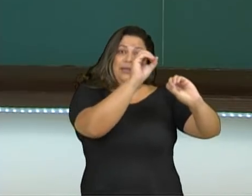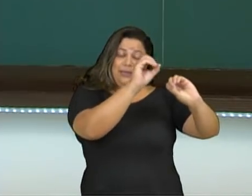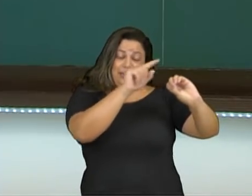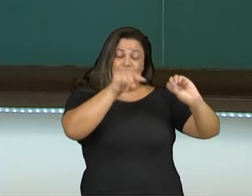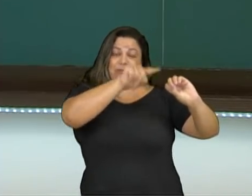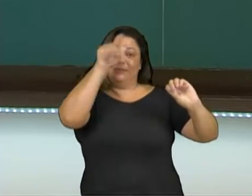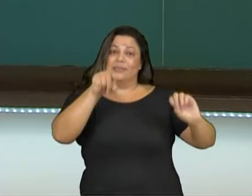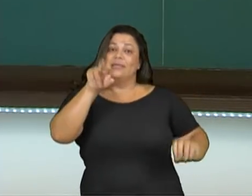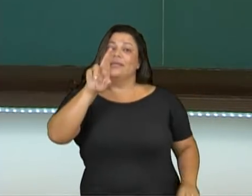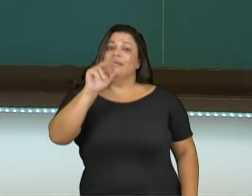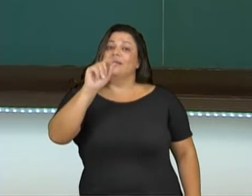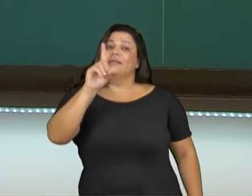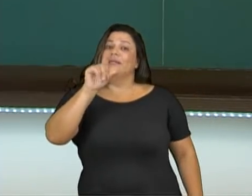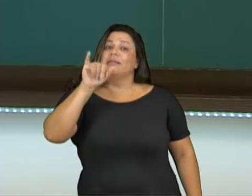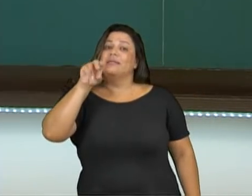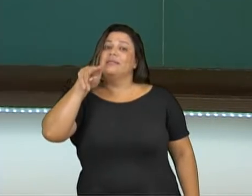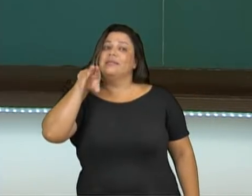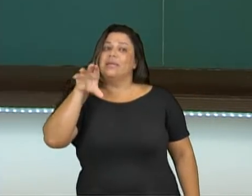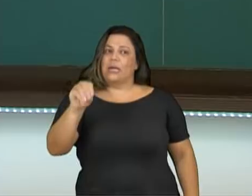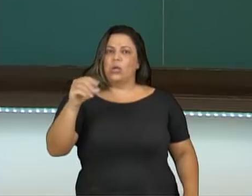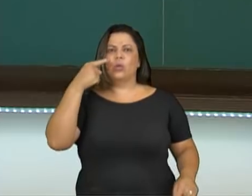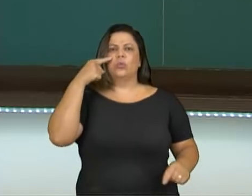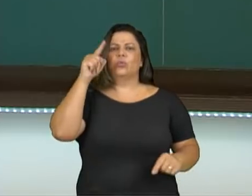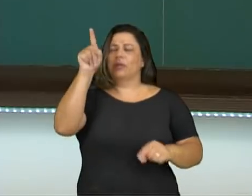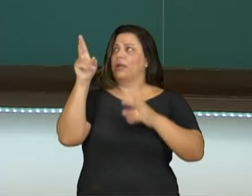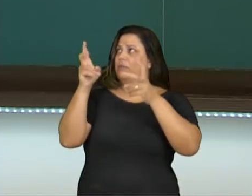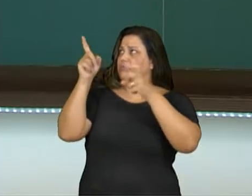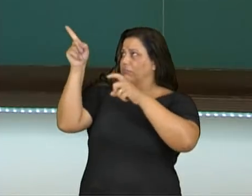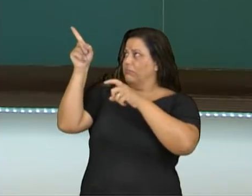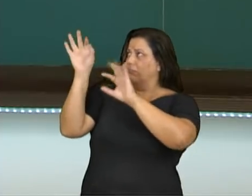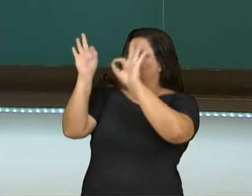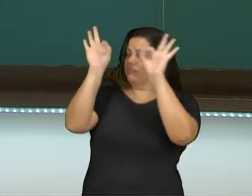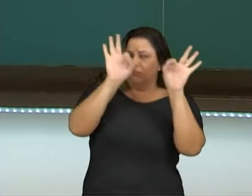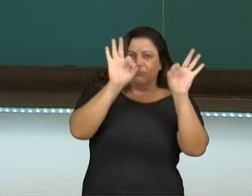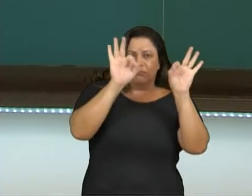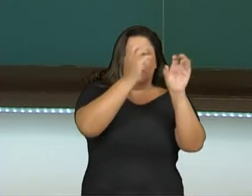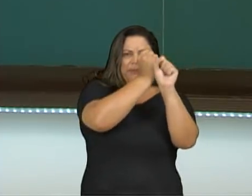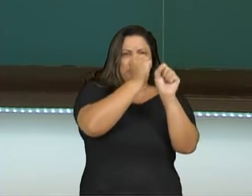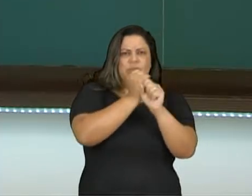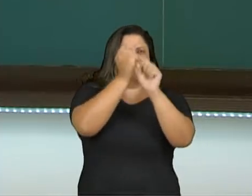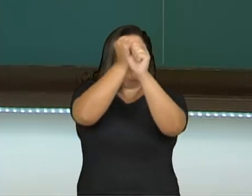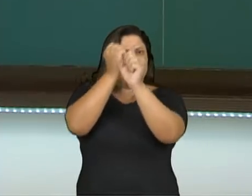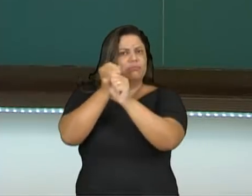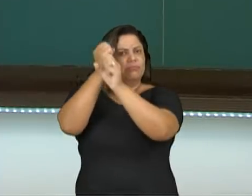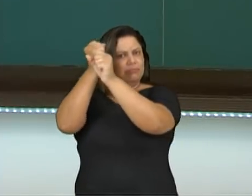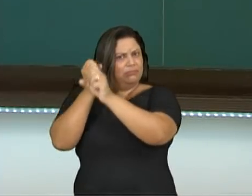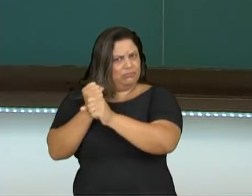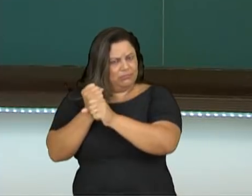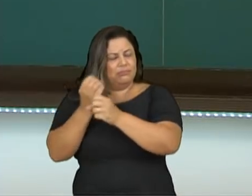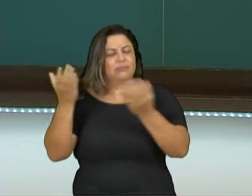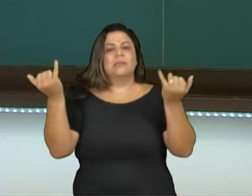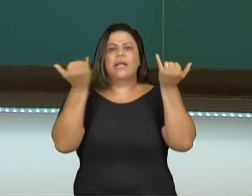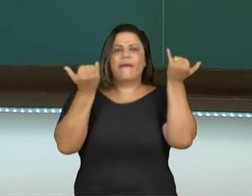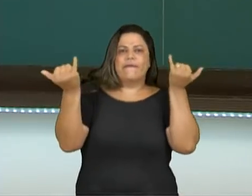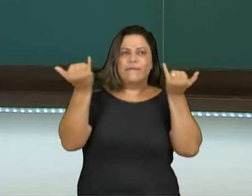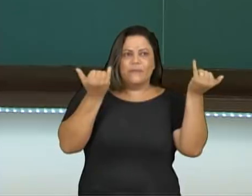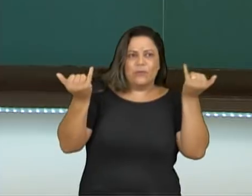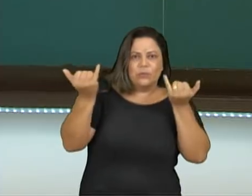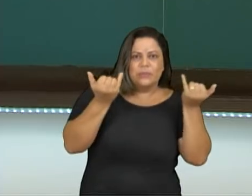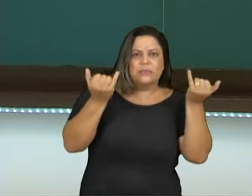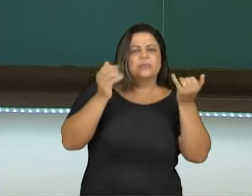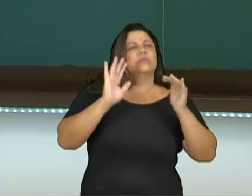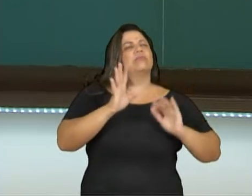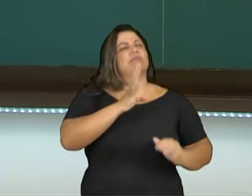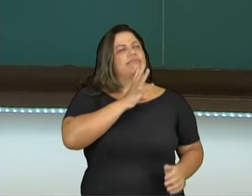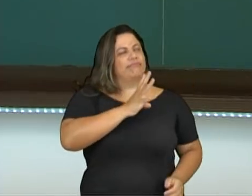resolução aqui para vocês, vocês podem verificar sempre que precisar, tá? Então, ó, a informação que a gente tem, que a gente conhece,